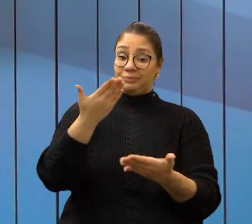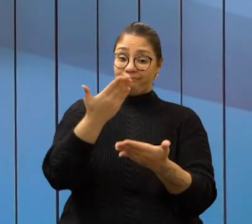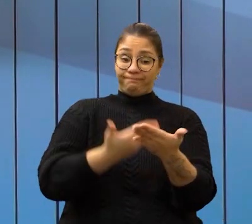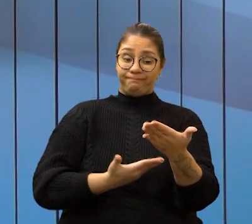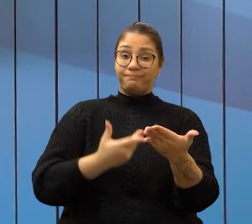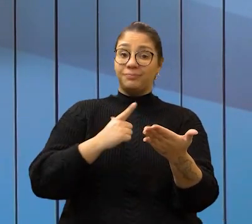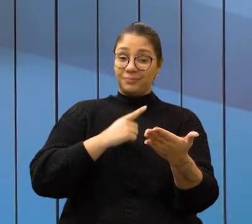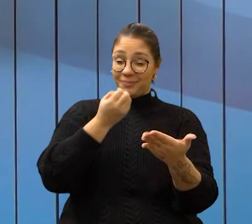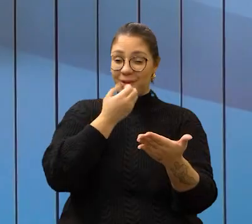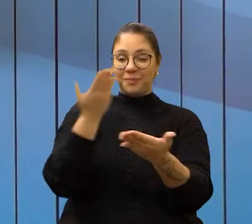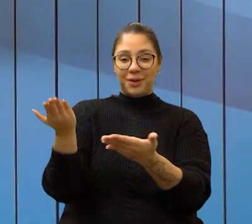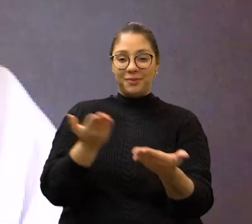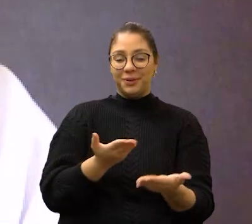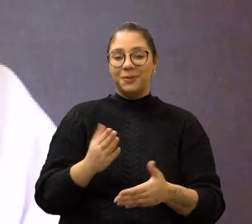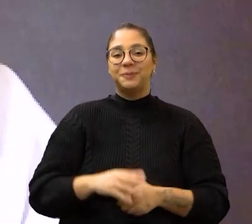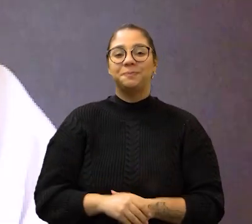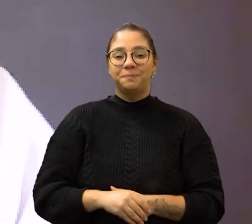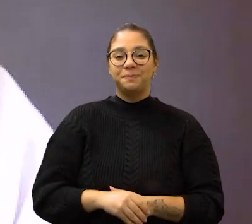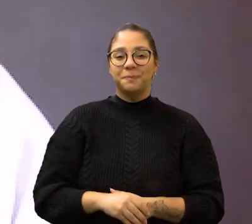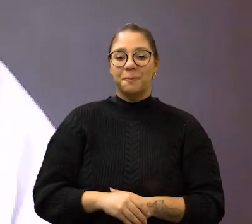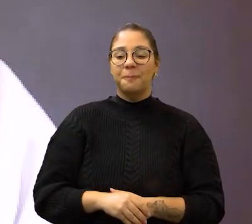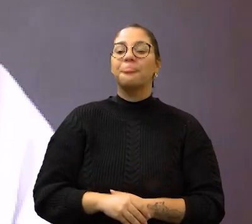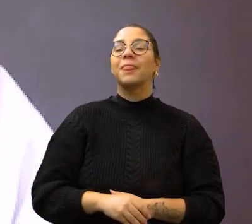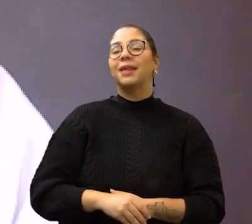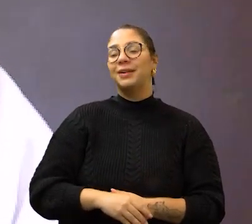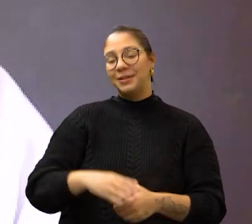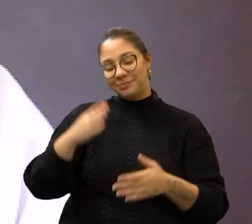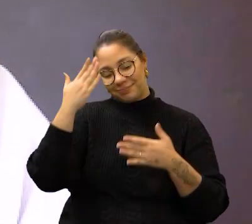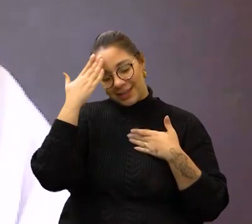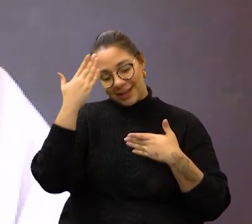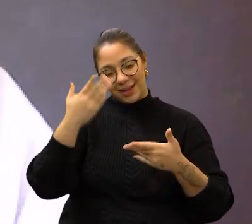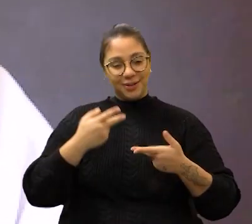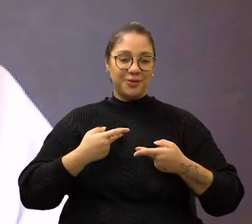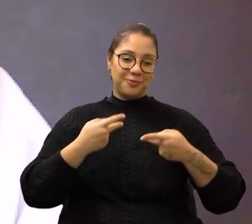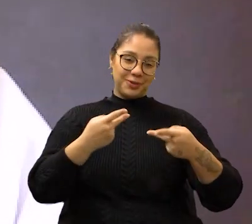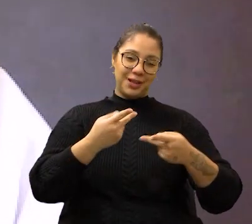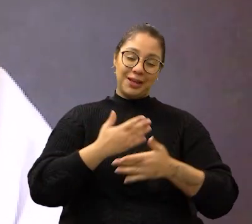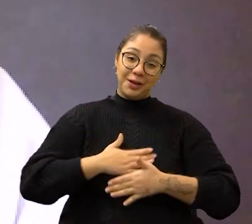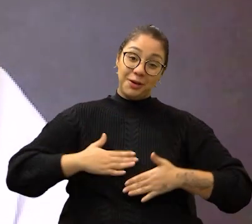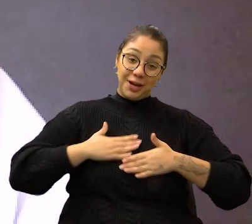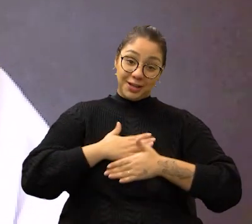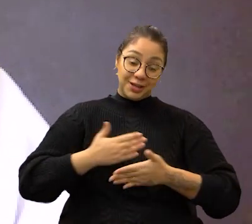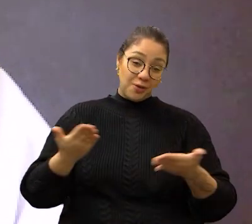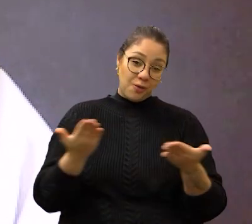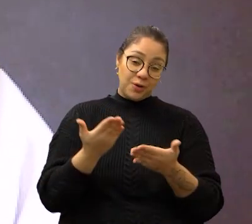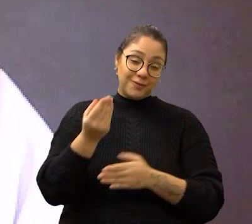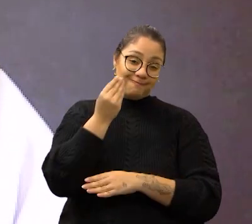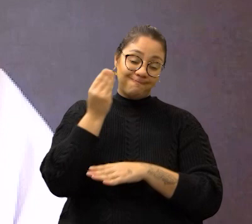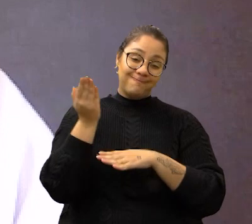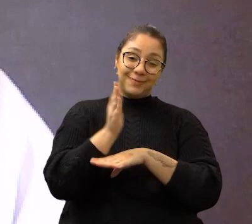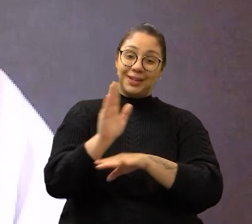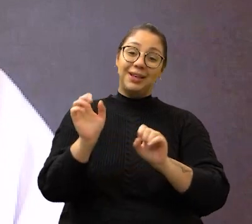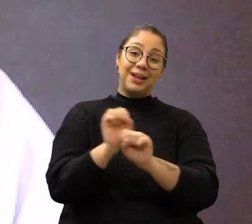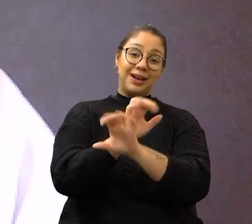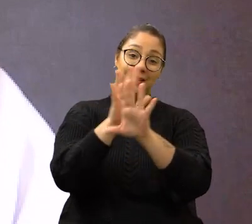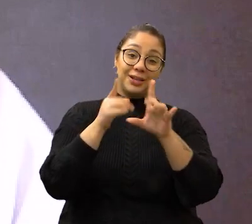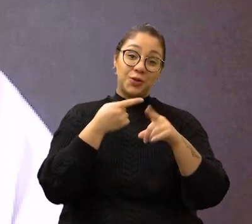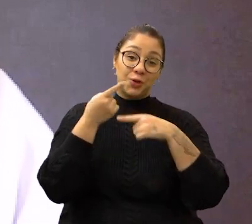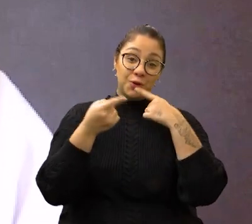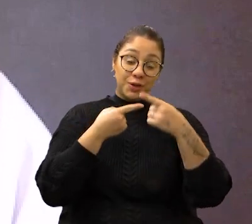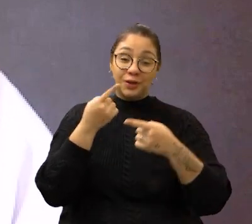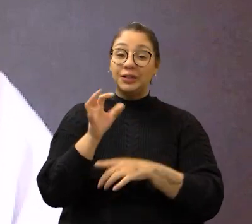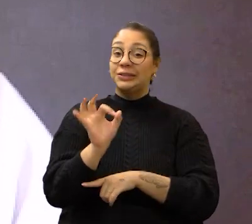é? Seja bem-vindo. Obrigado pelo convite, é um prazer aqui e tentar ajudar a esclarecer algumas dúvidas. E